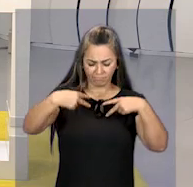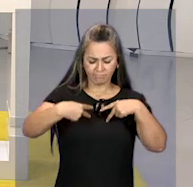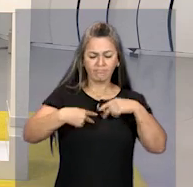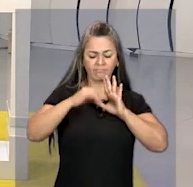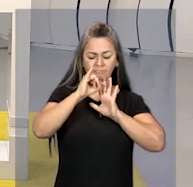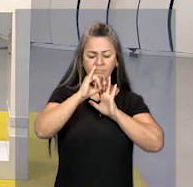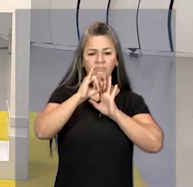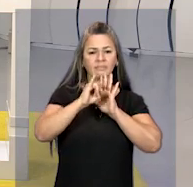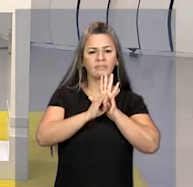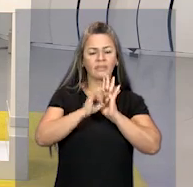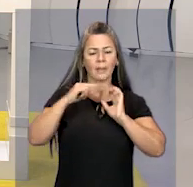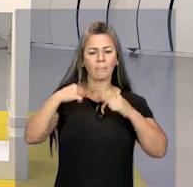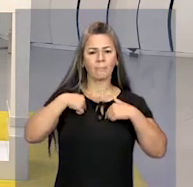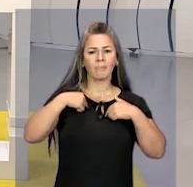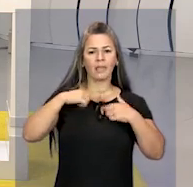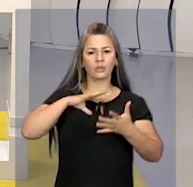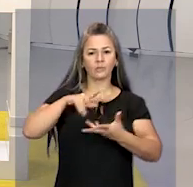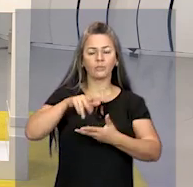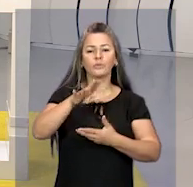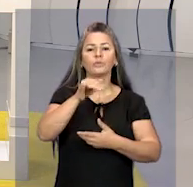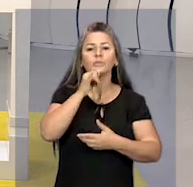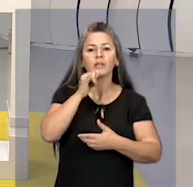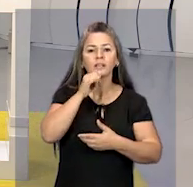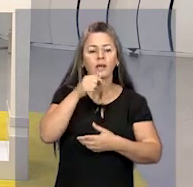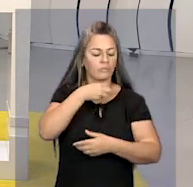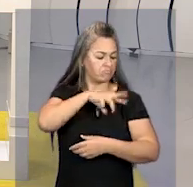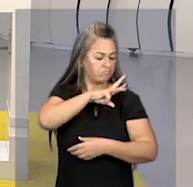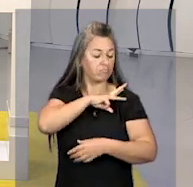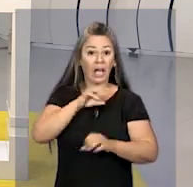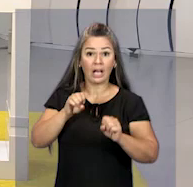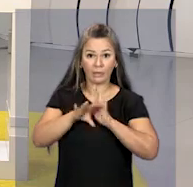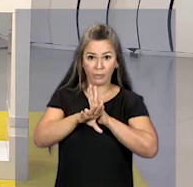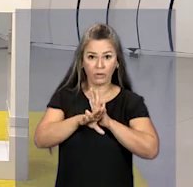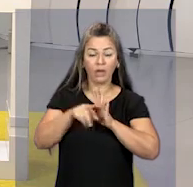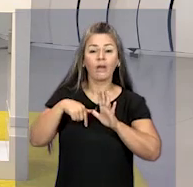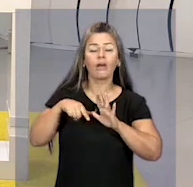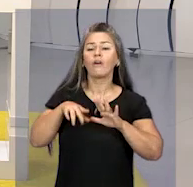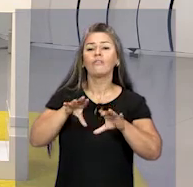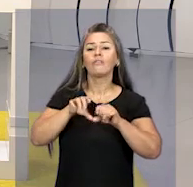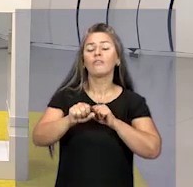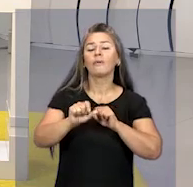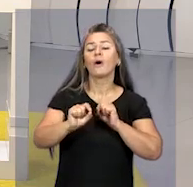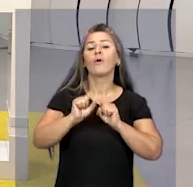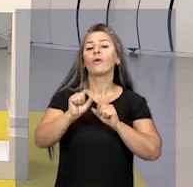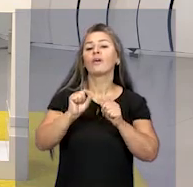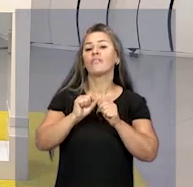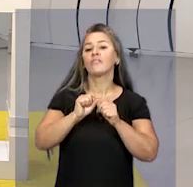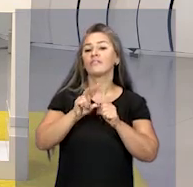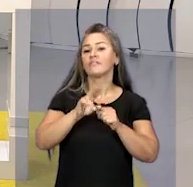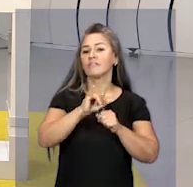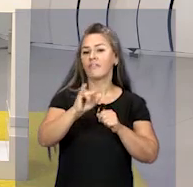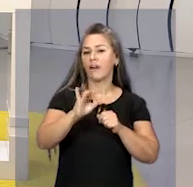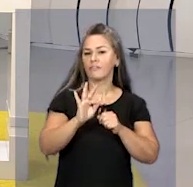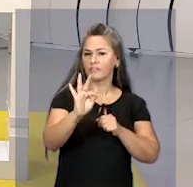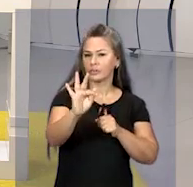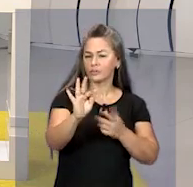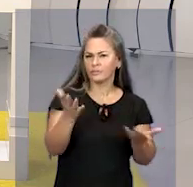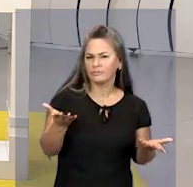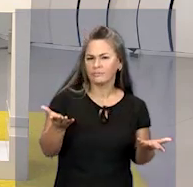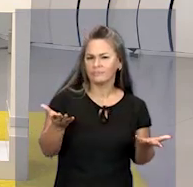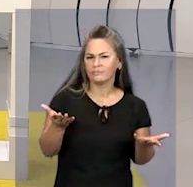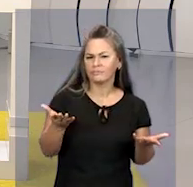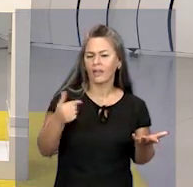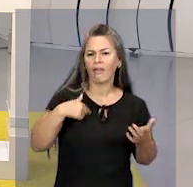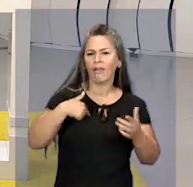formar? Com o que eu vou trabalhar? O que daqui para frente vai acontecer comigo? E tudo isso tem que ser pensado.